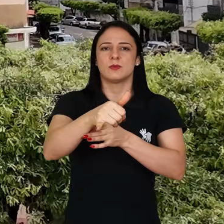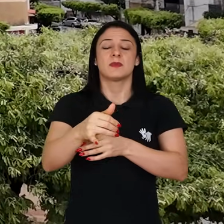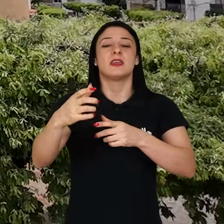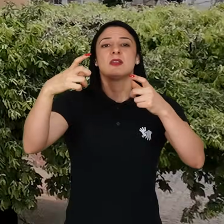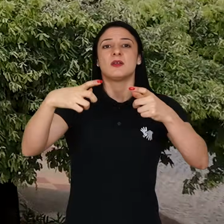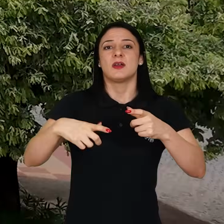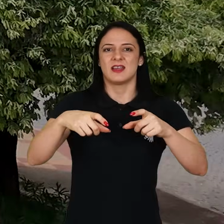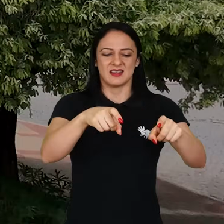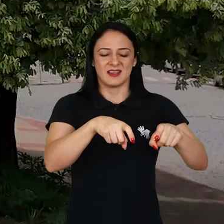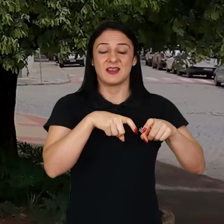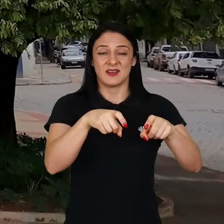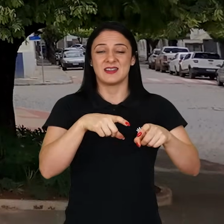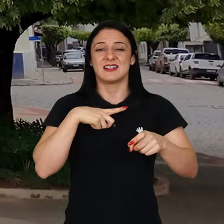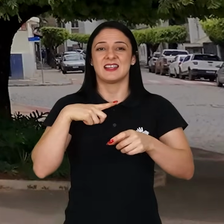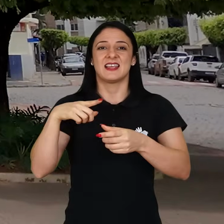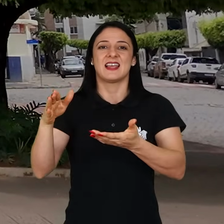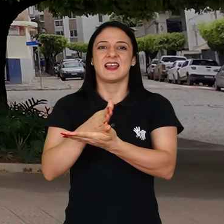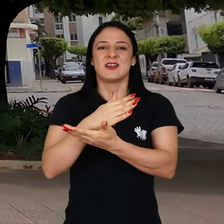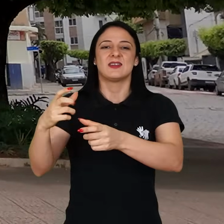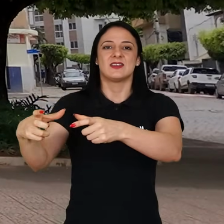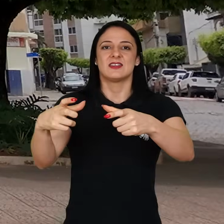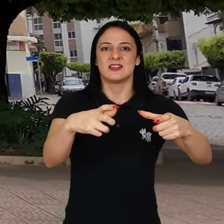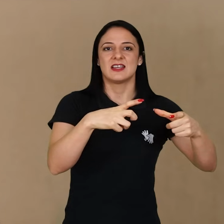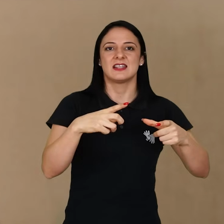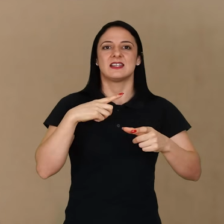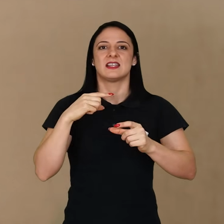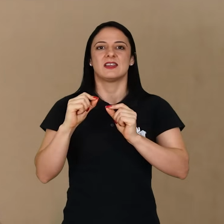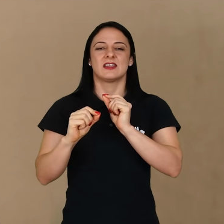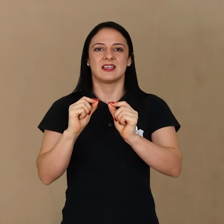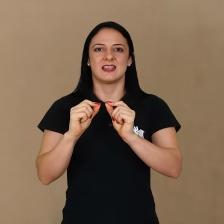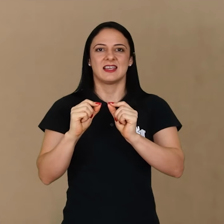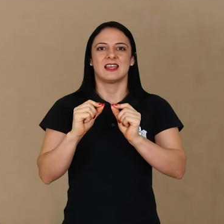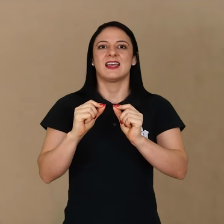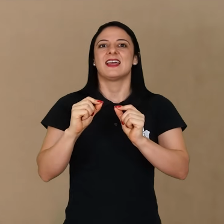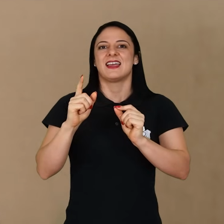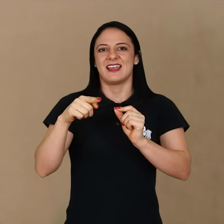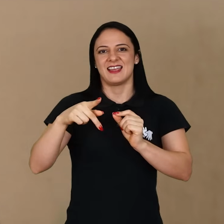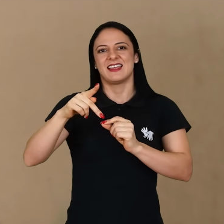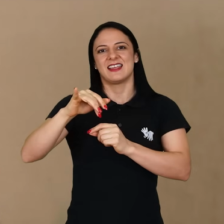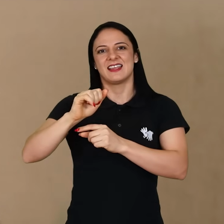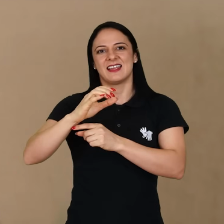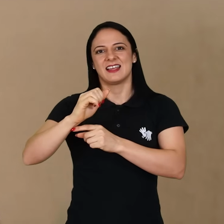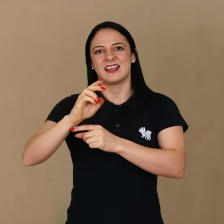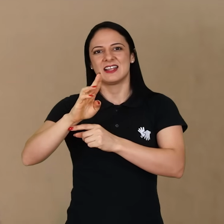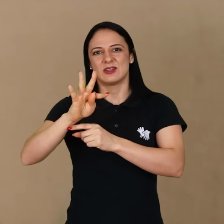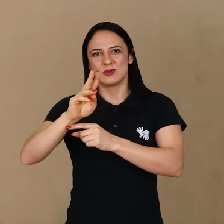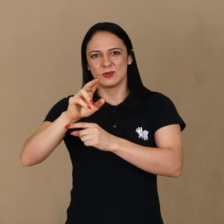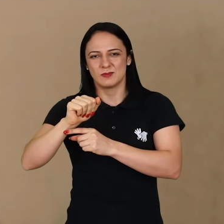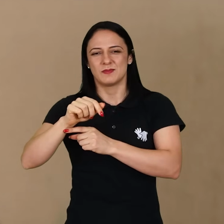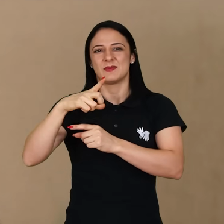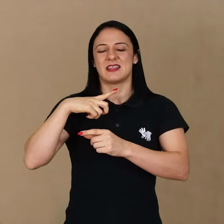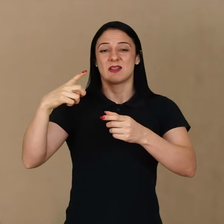Na área rural, nós temos alguns distritos que se destacam. O grande destaque é, sem dúvida, Piacatuba.